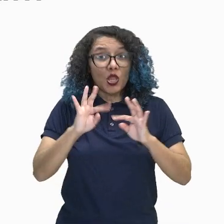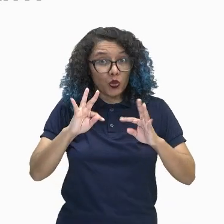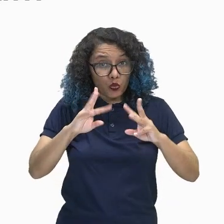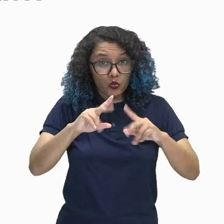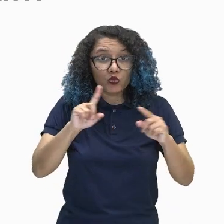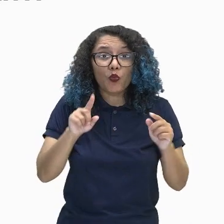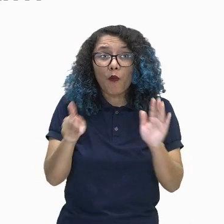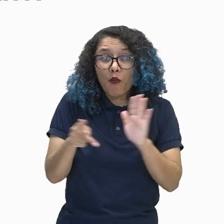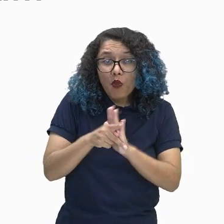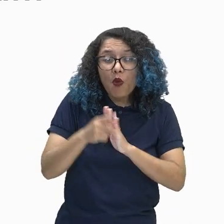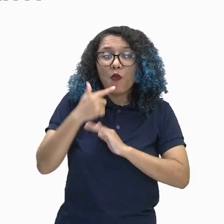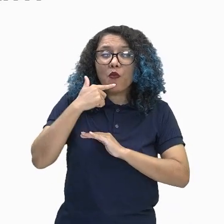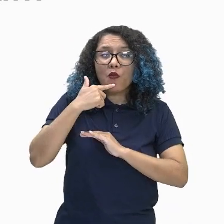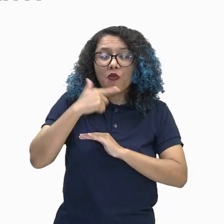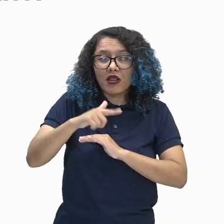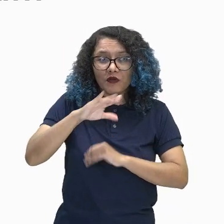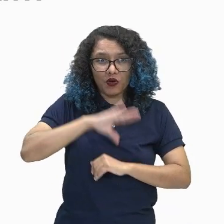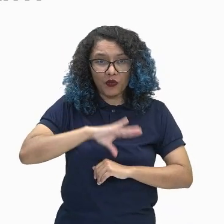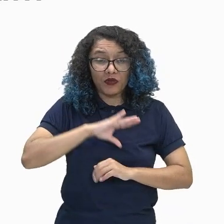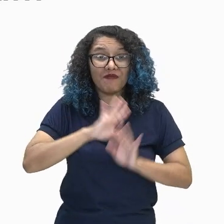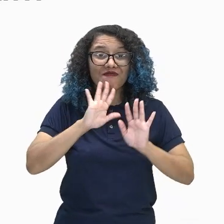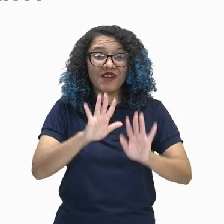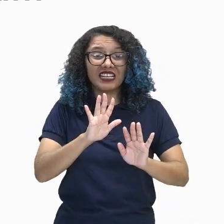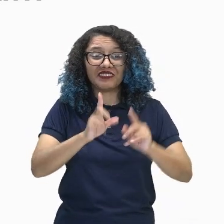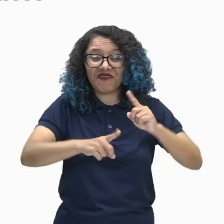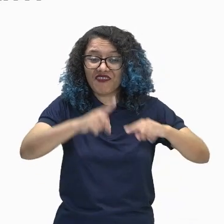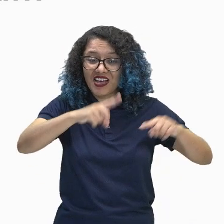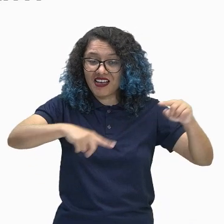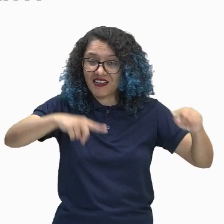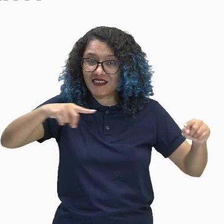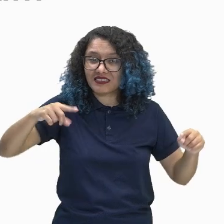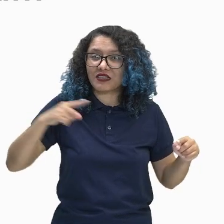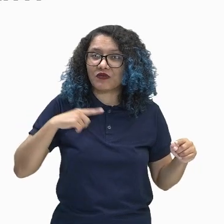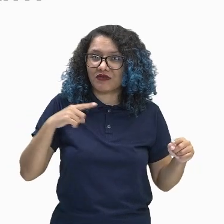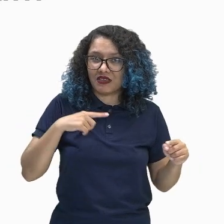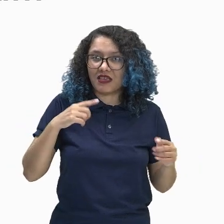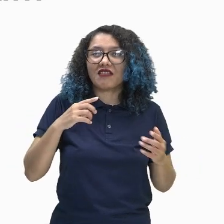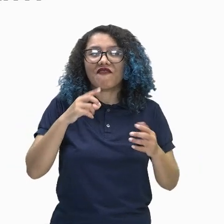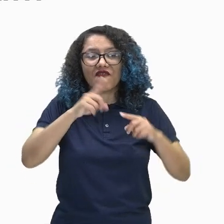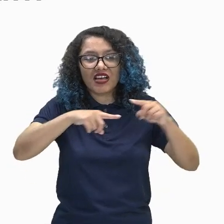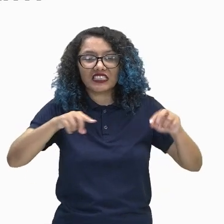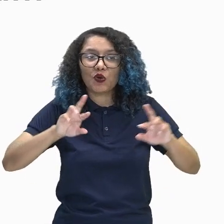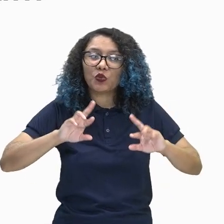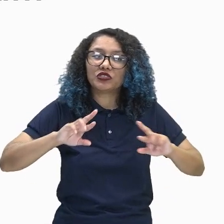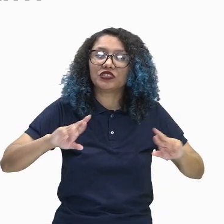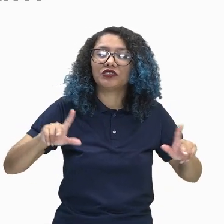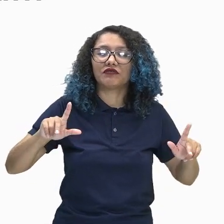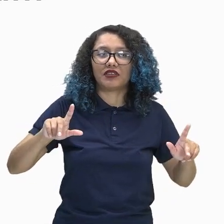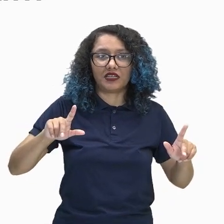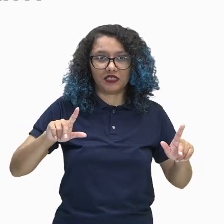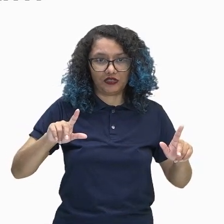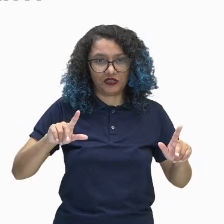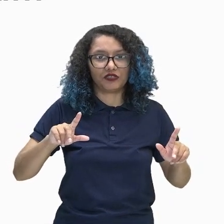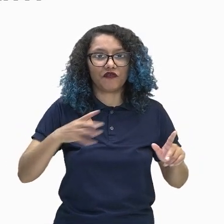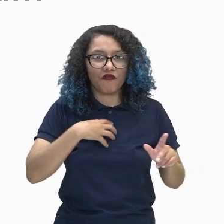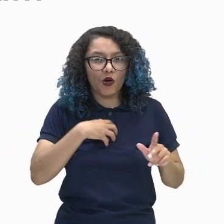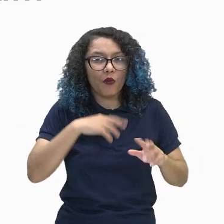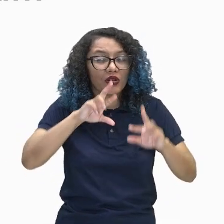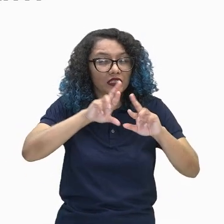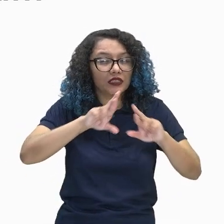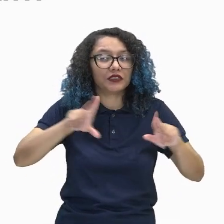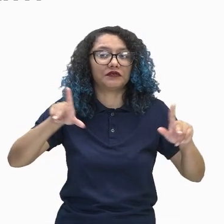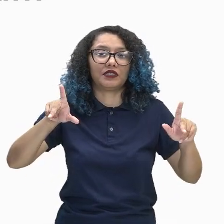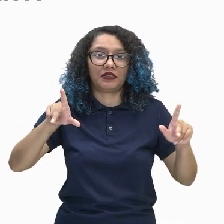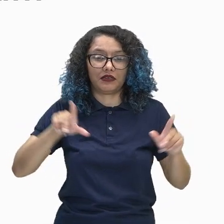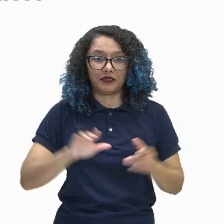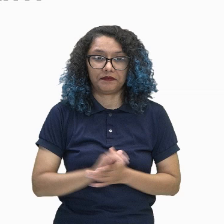portuguesa, mas as variações elas vão ser diferentes. Elas vão ocorrer de modos diferentes. Aí